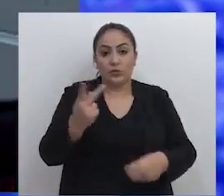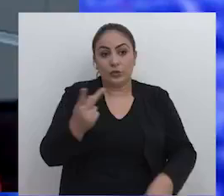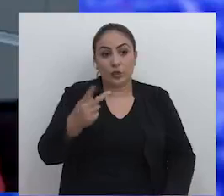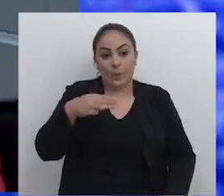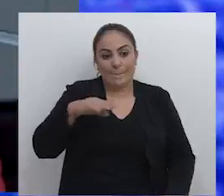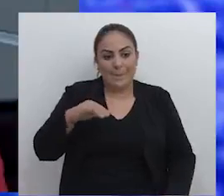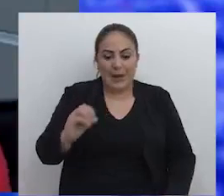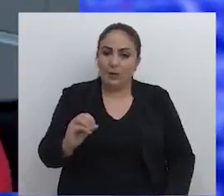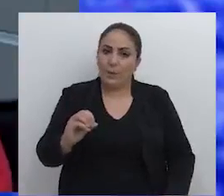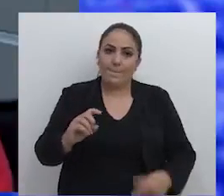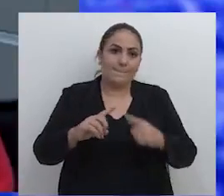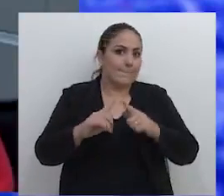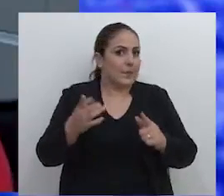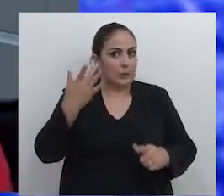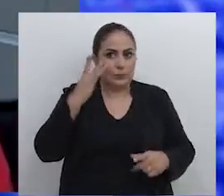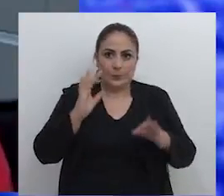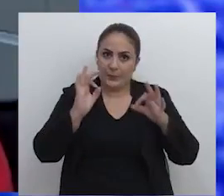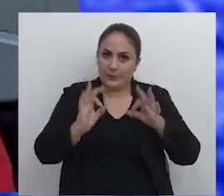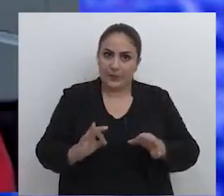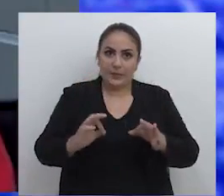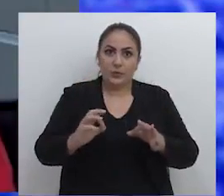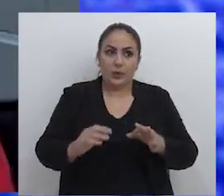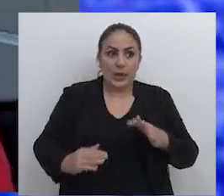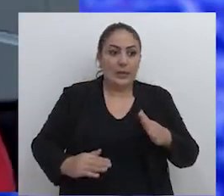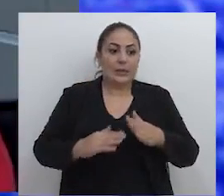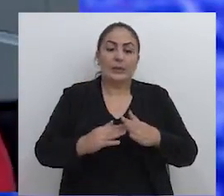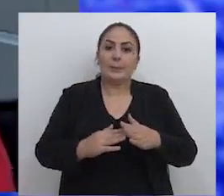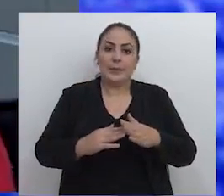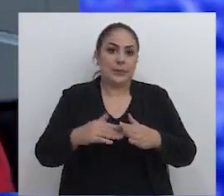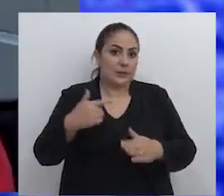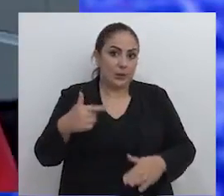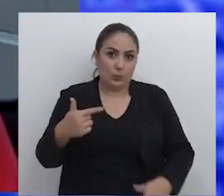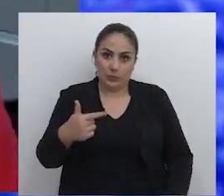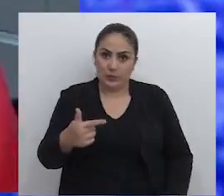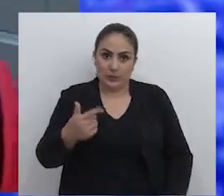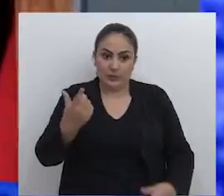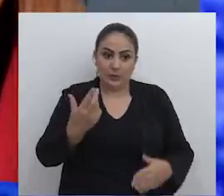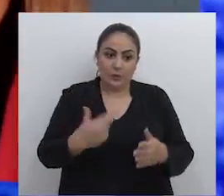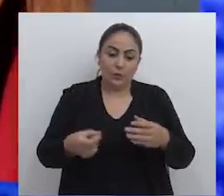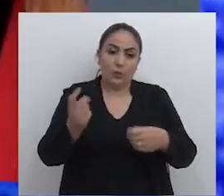maio, mas não dá uma data limite para que elas